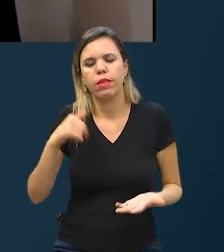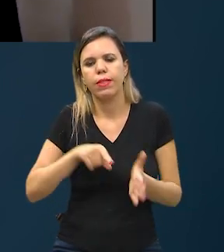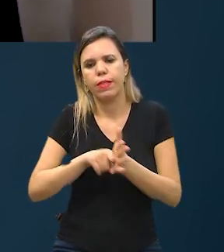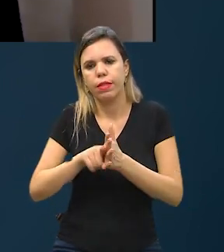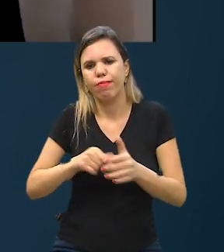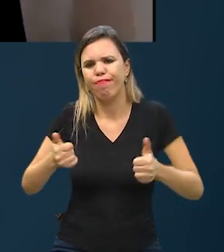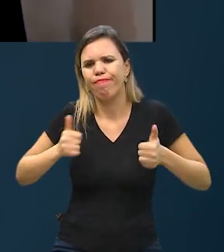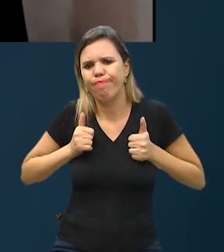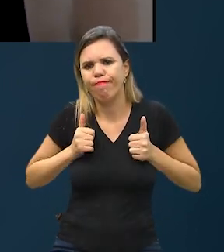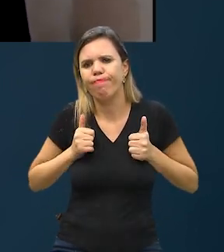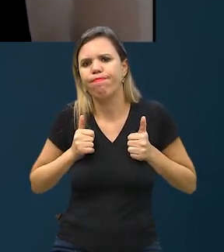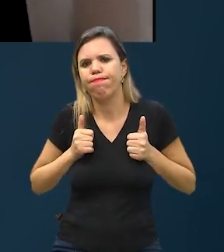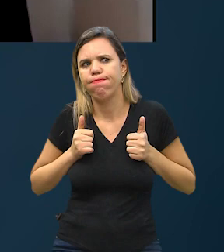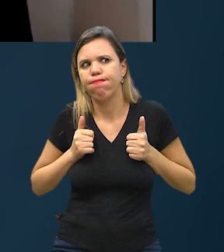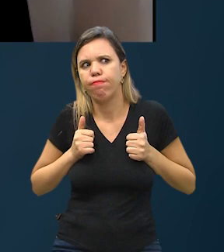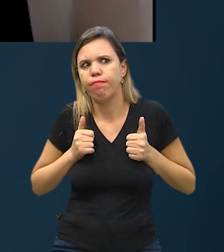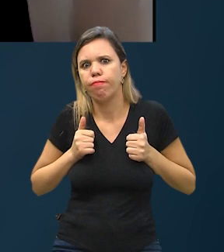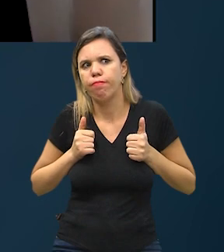de desemprego está caindo,